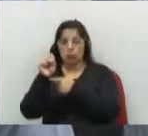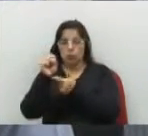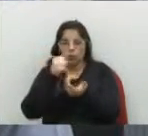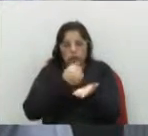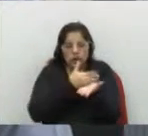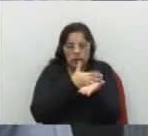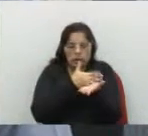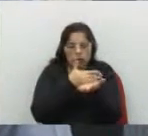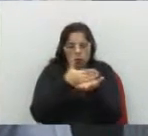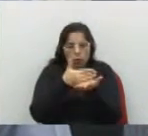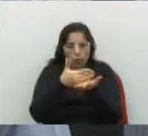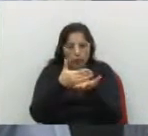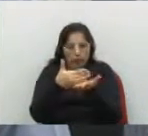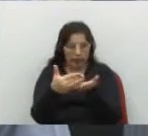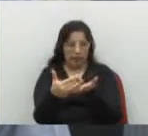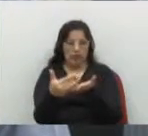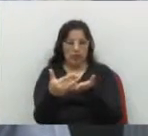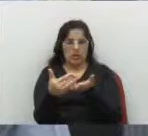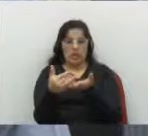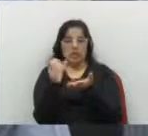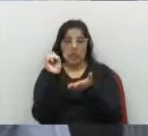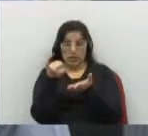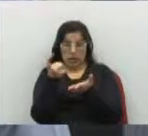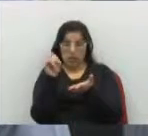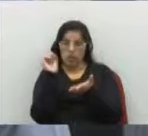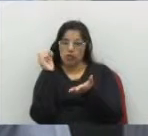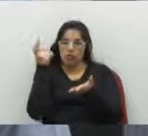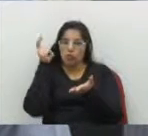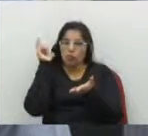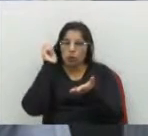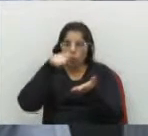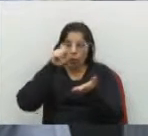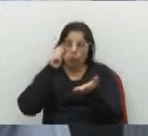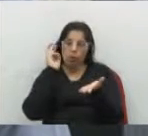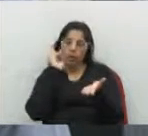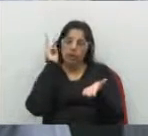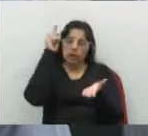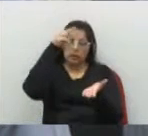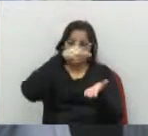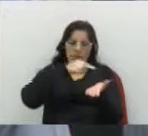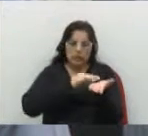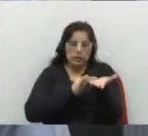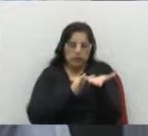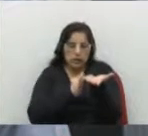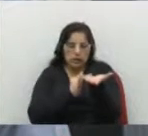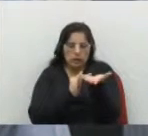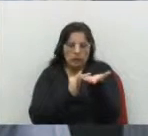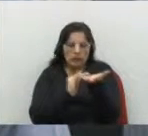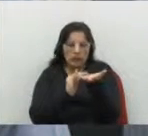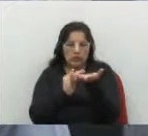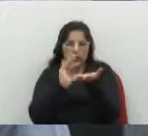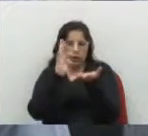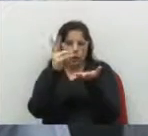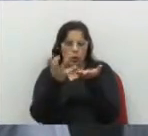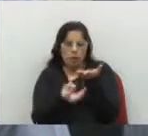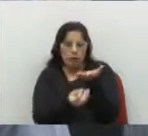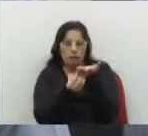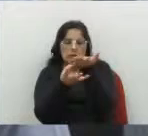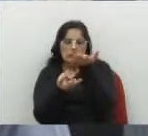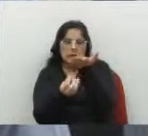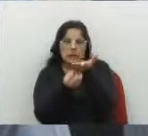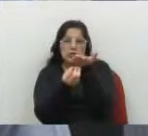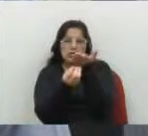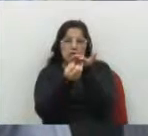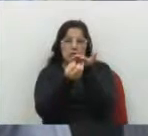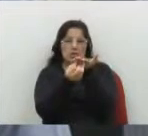que quando o caule estiver visível, os filamentos da raiz, chamada de hifa, já estarão totalmente incrustados no alimento.